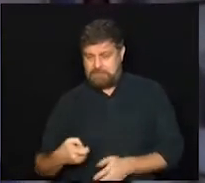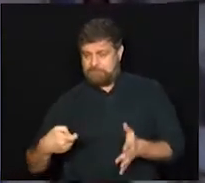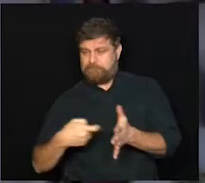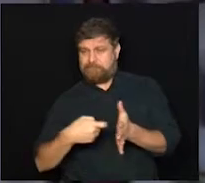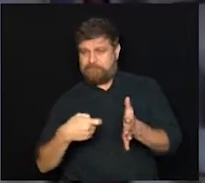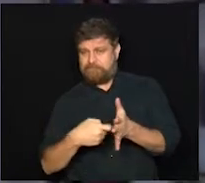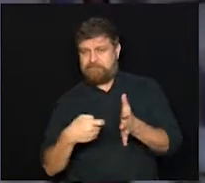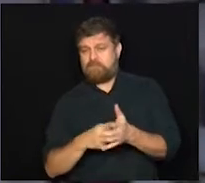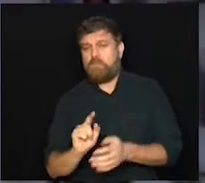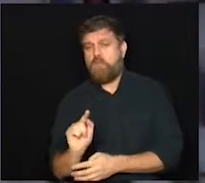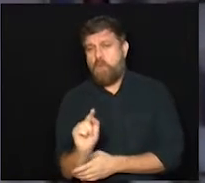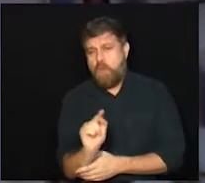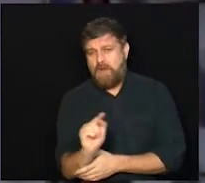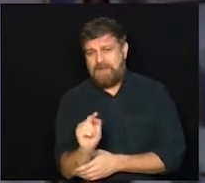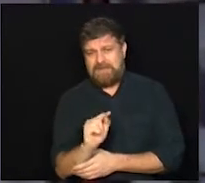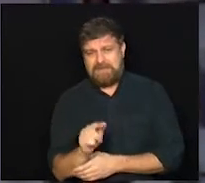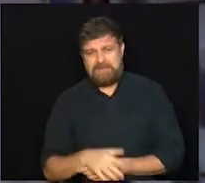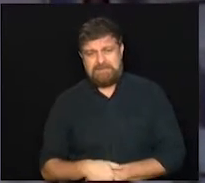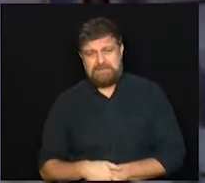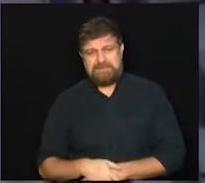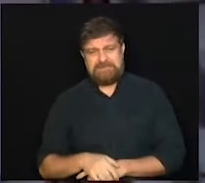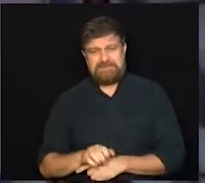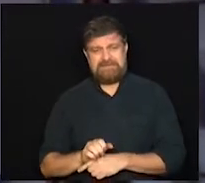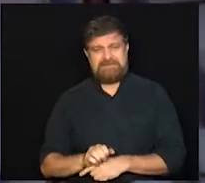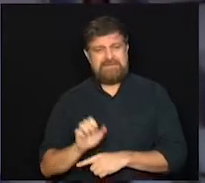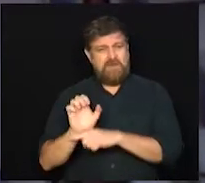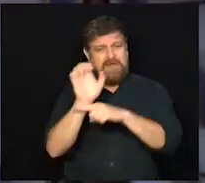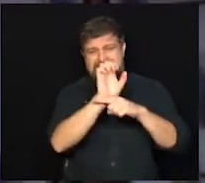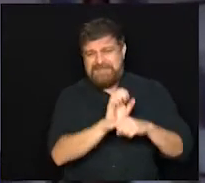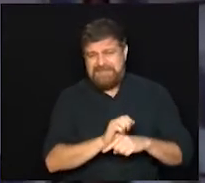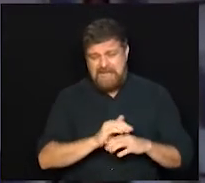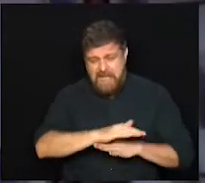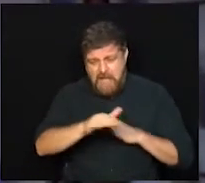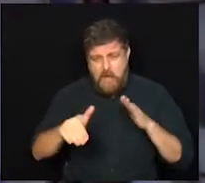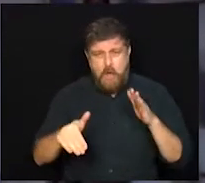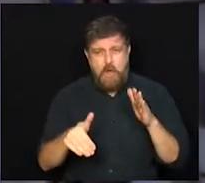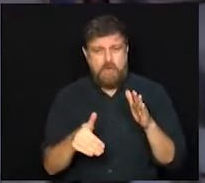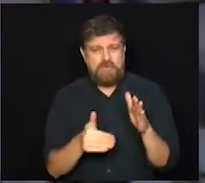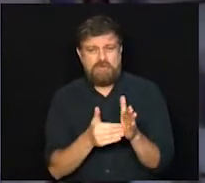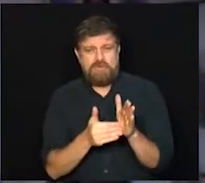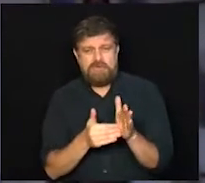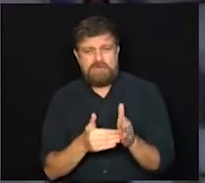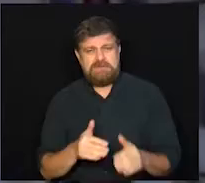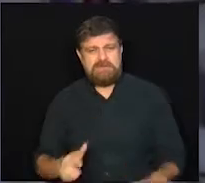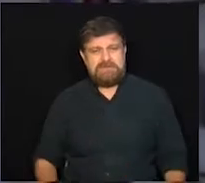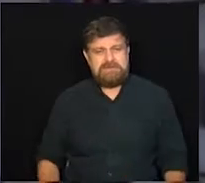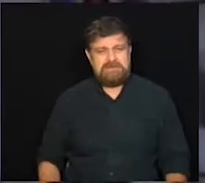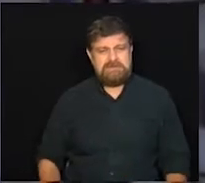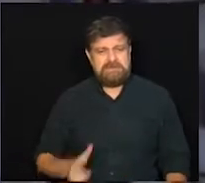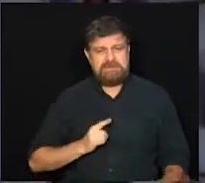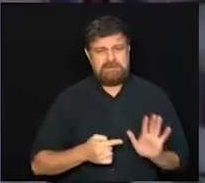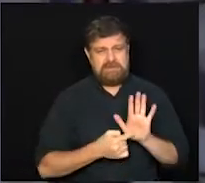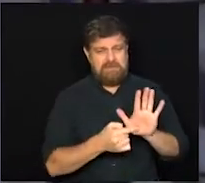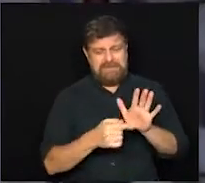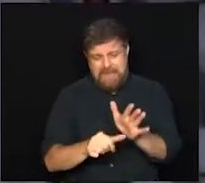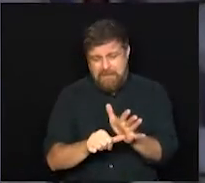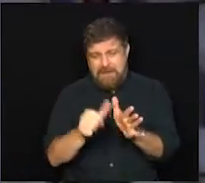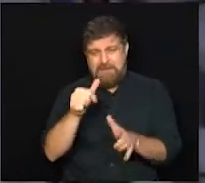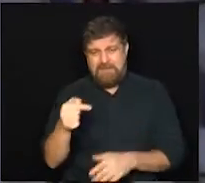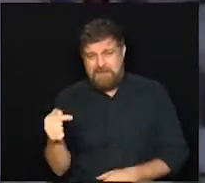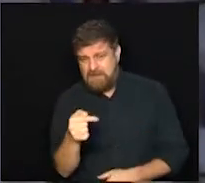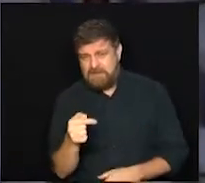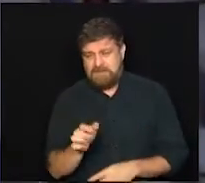de que todos os estados partes, né, ela sinaliza pela primeira vez que